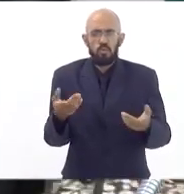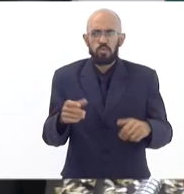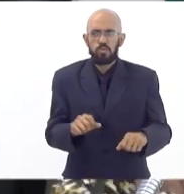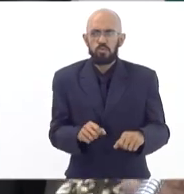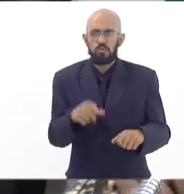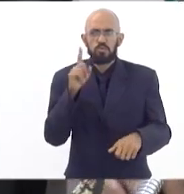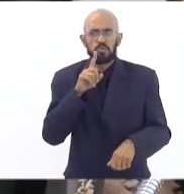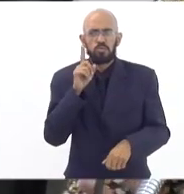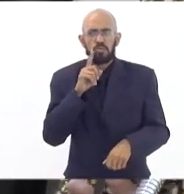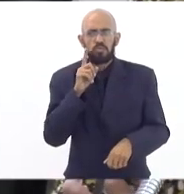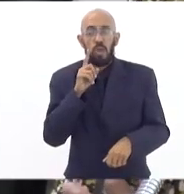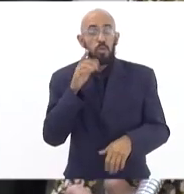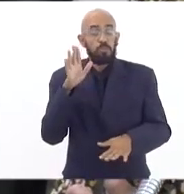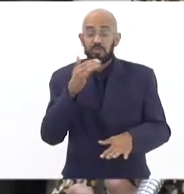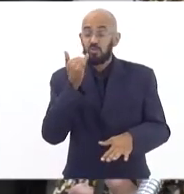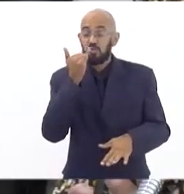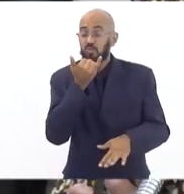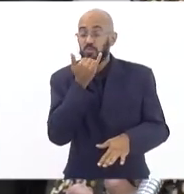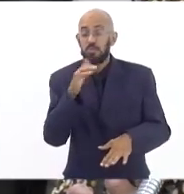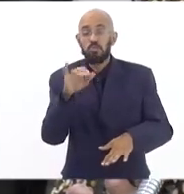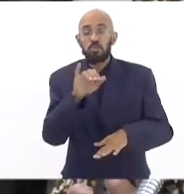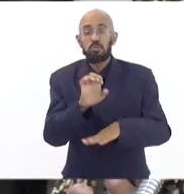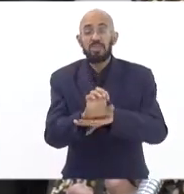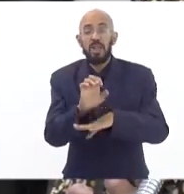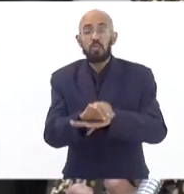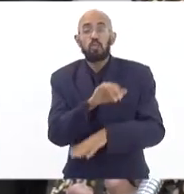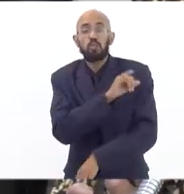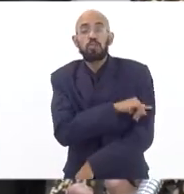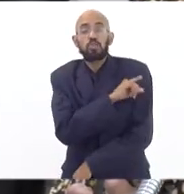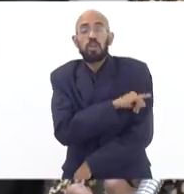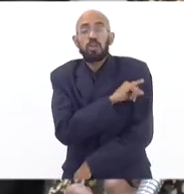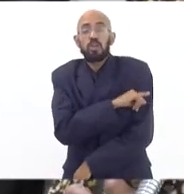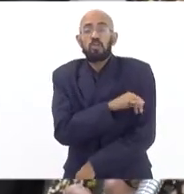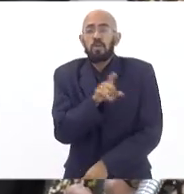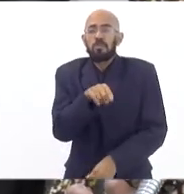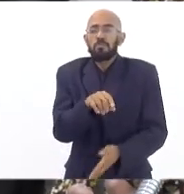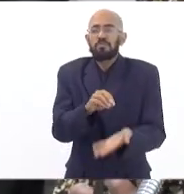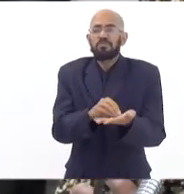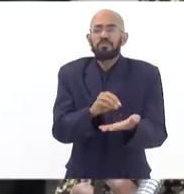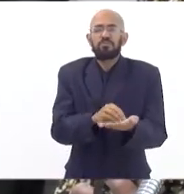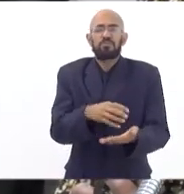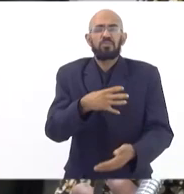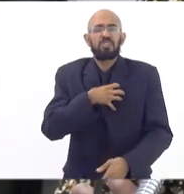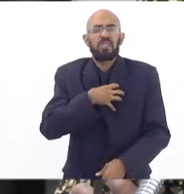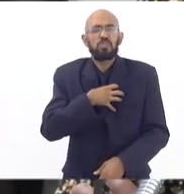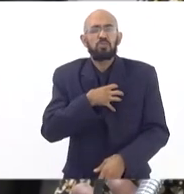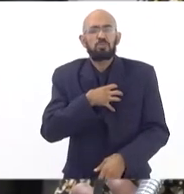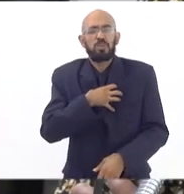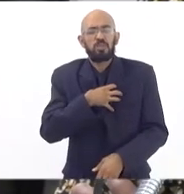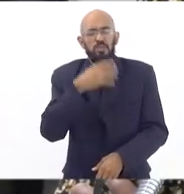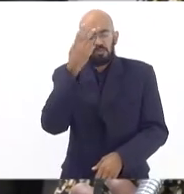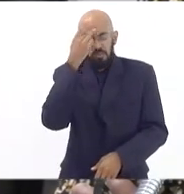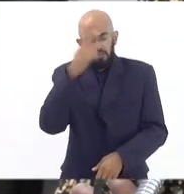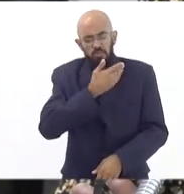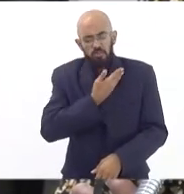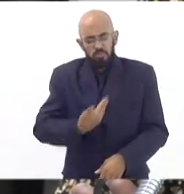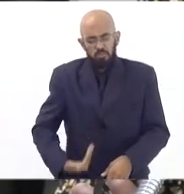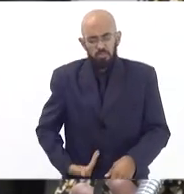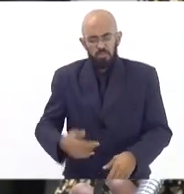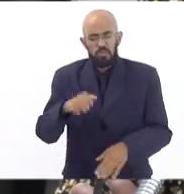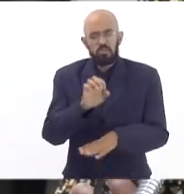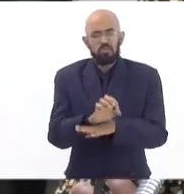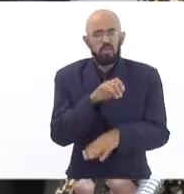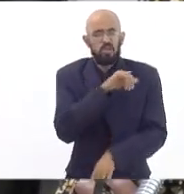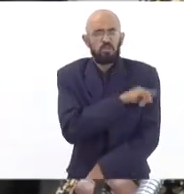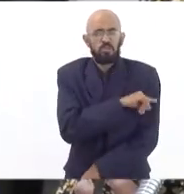estado do Rio de Janeiro parece que é uma ausência total de centímetro dos homens públicos deste estado